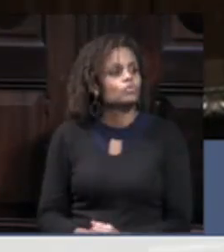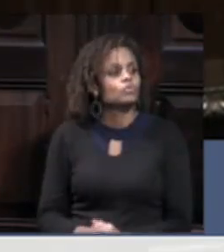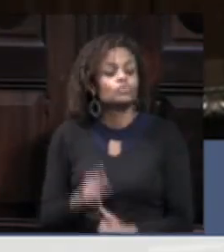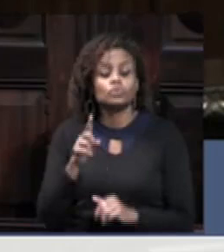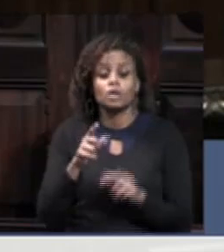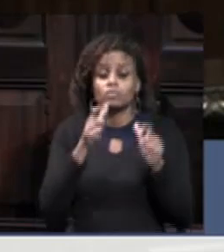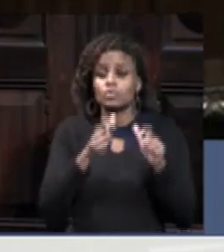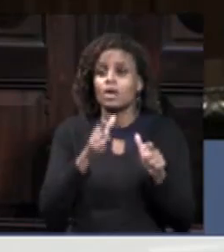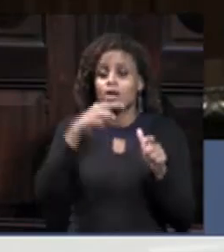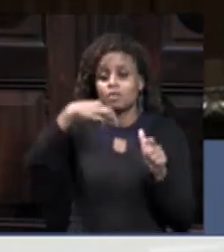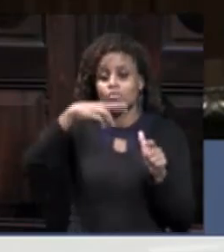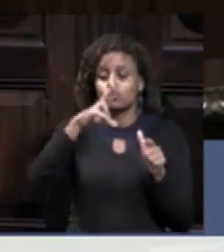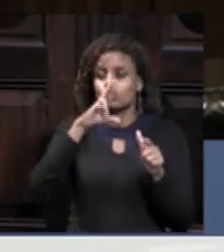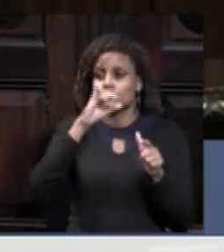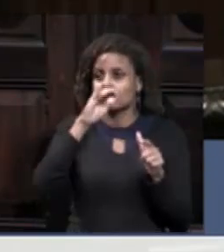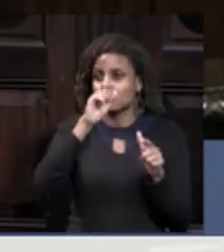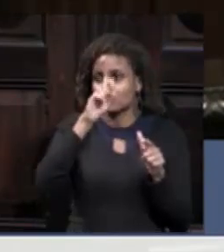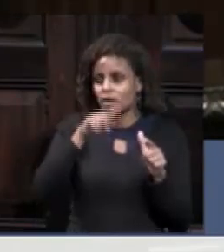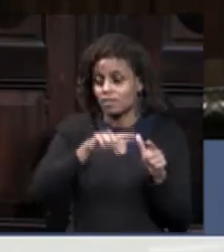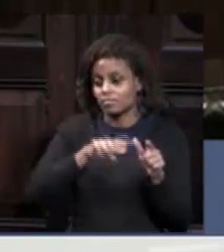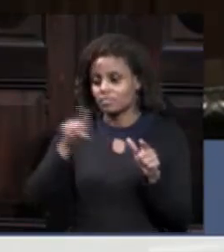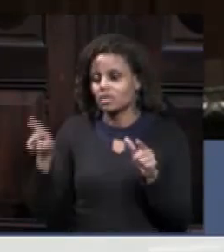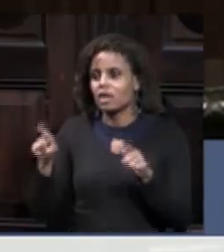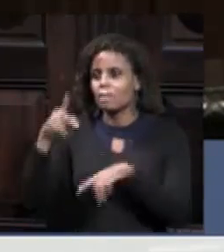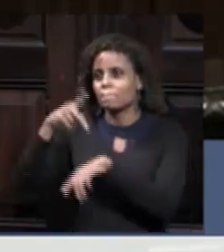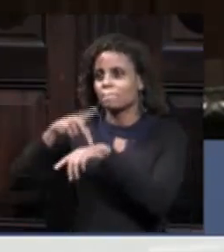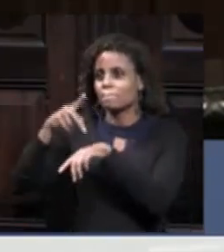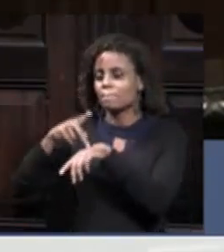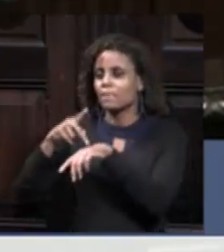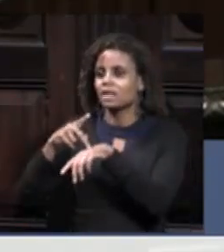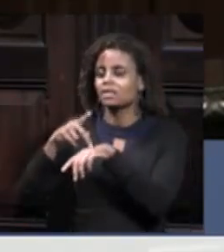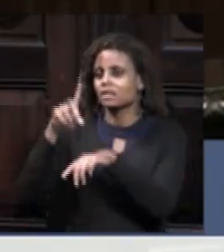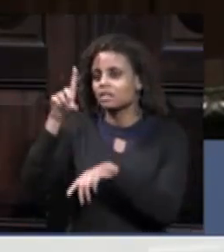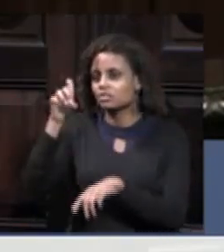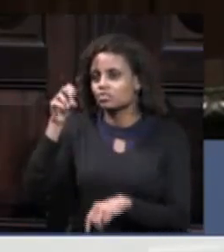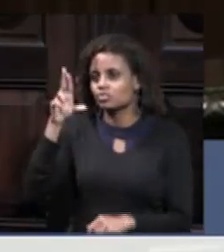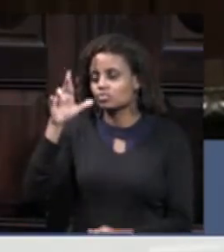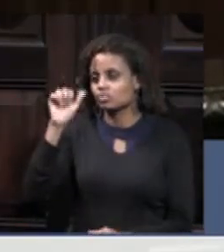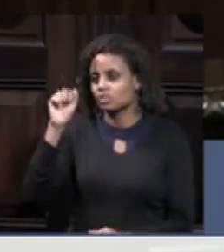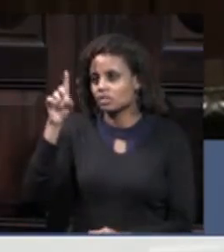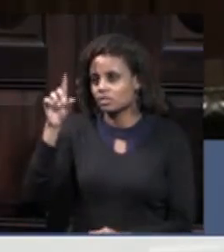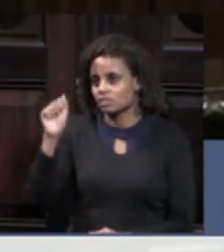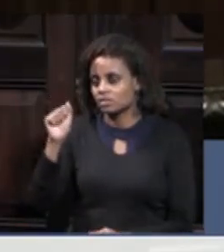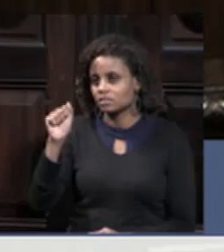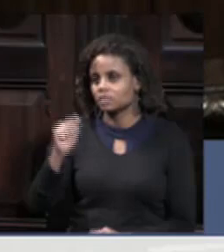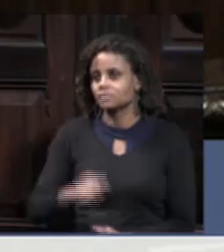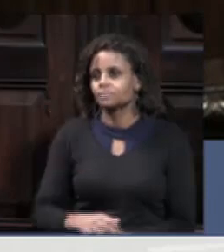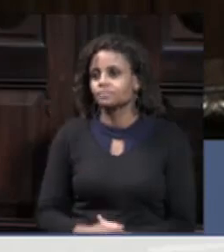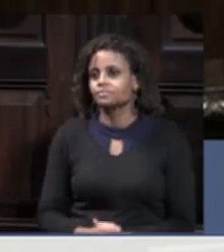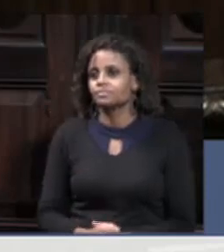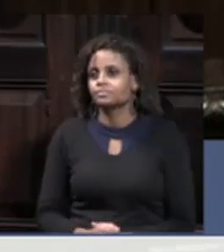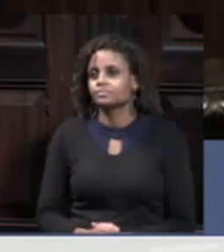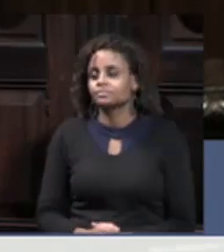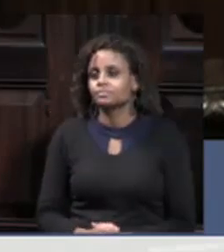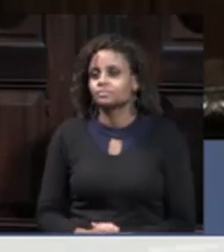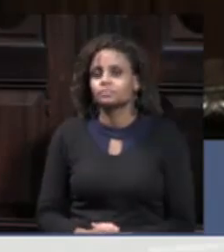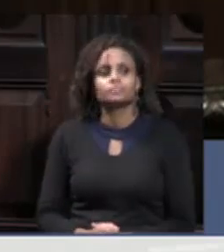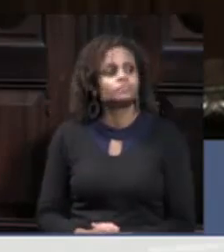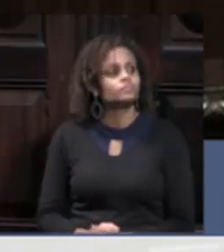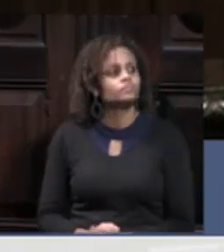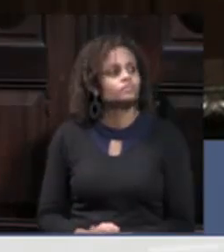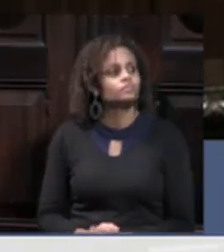Muriaé, Pedra Dourada, ambos municípios do estado vizinho, Minas Gerais.